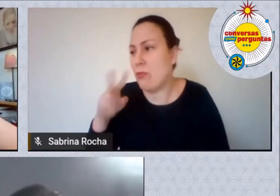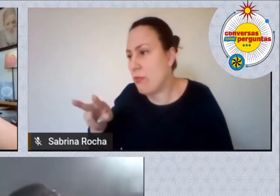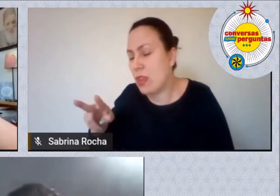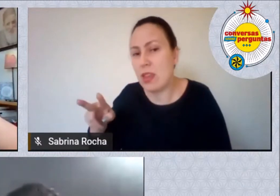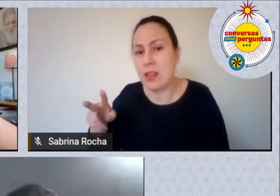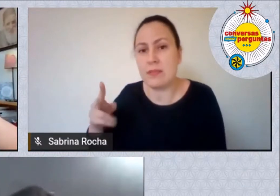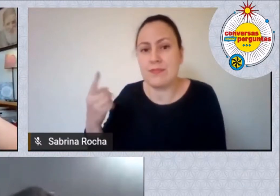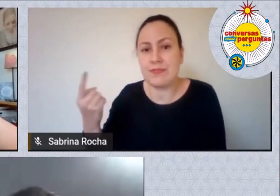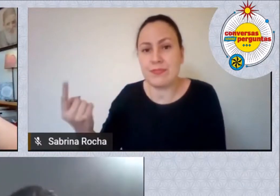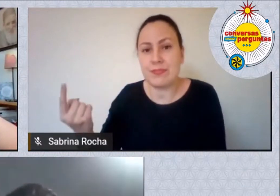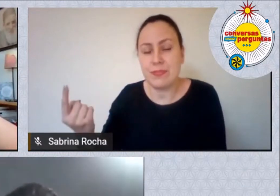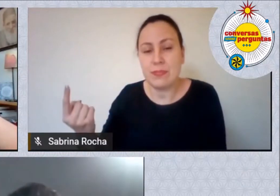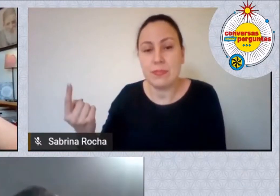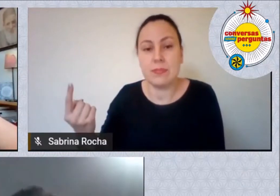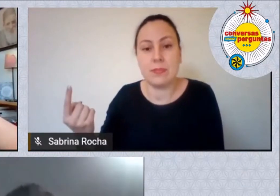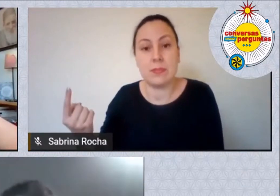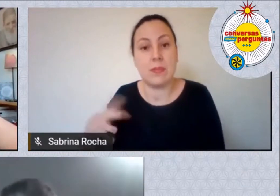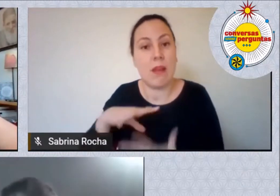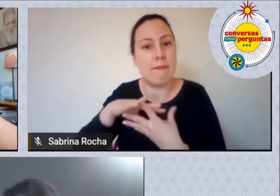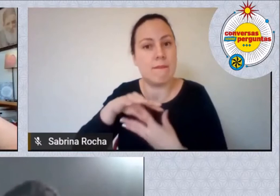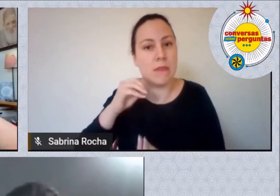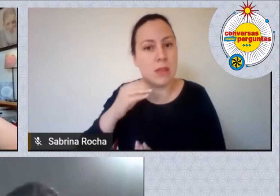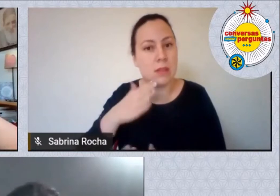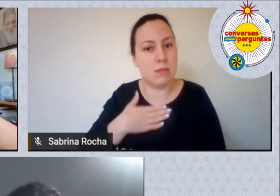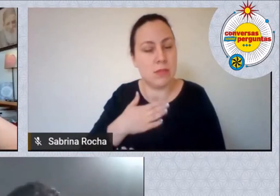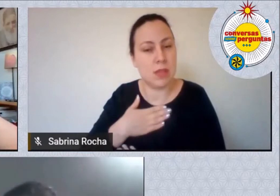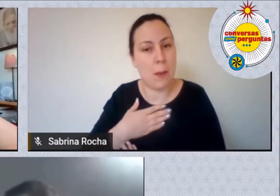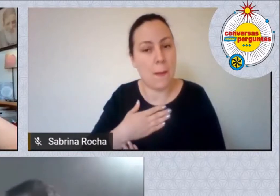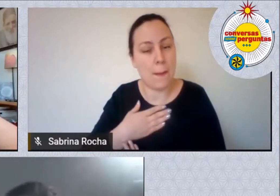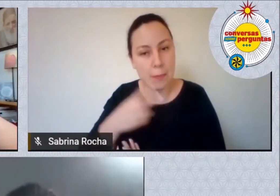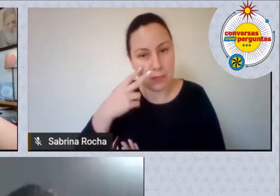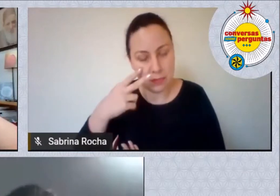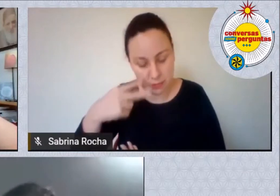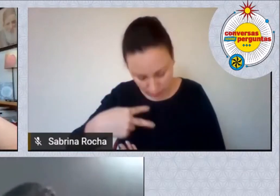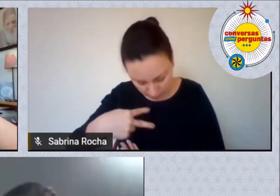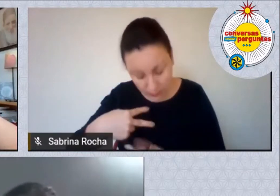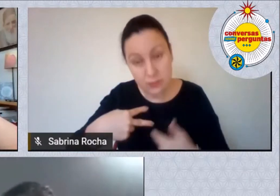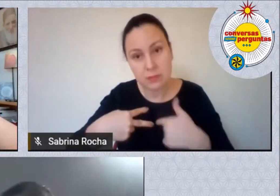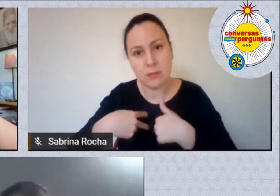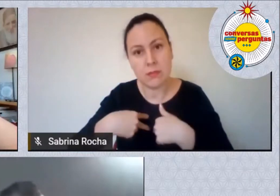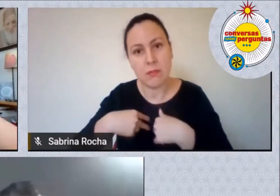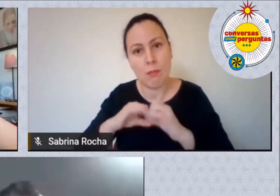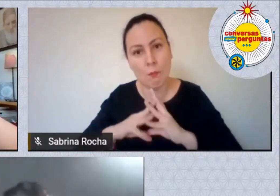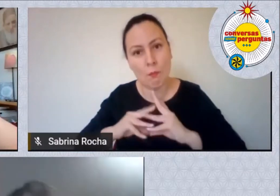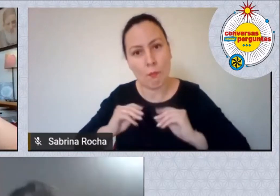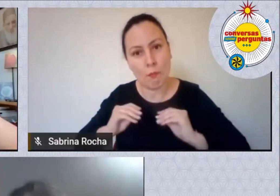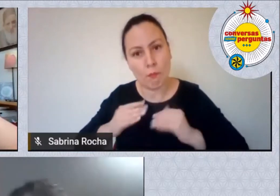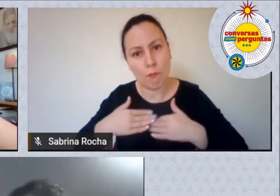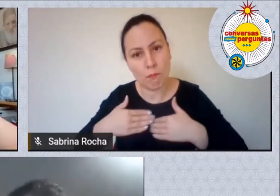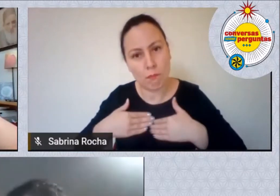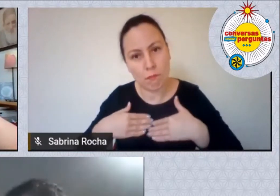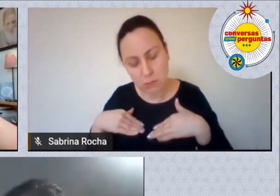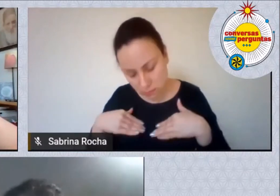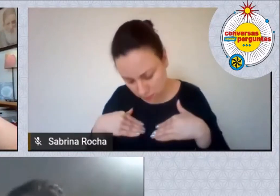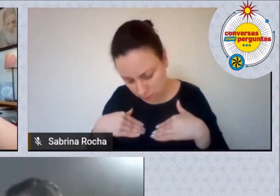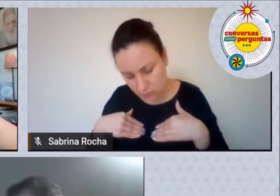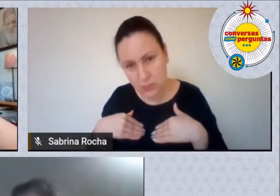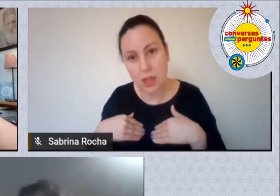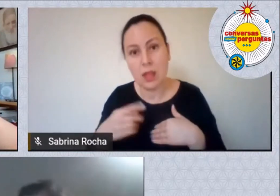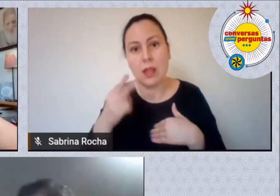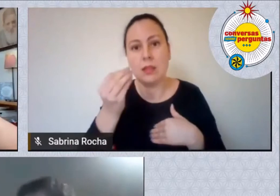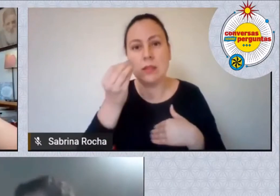os seus fantasmas, para a fonte da sua angústia, para o seu vazio, vai tentar ocupar o seu vazio com